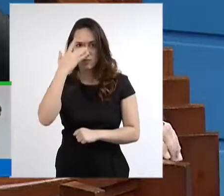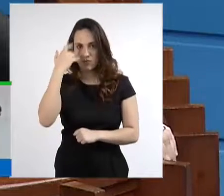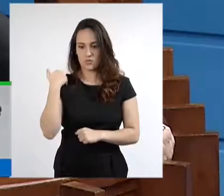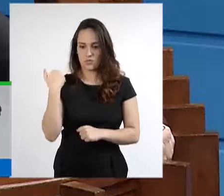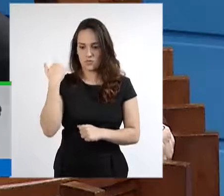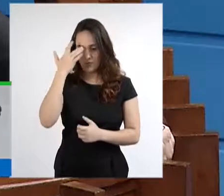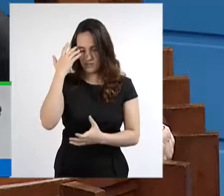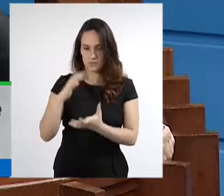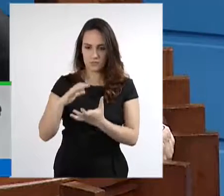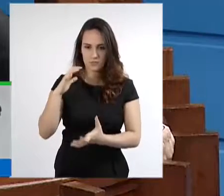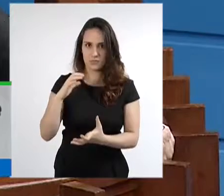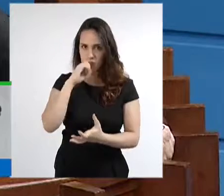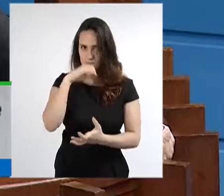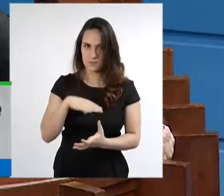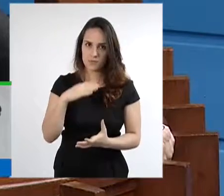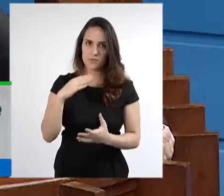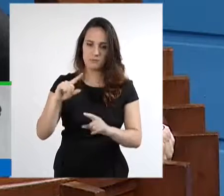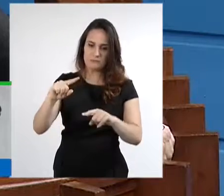E em